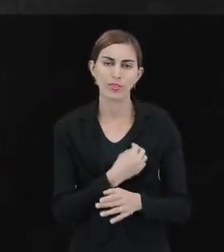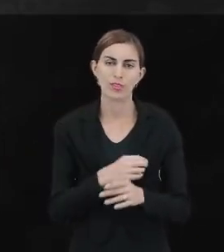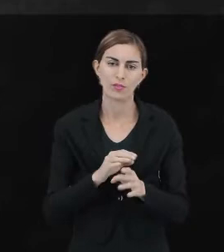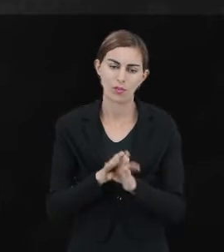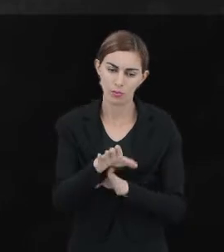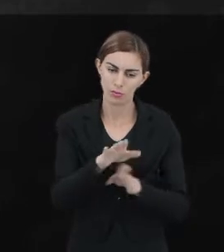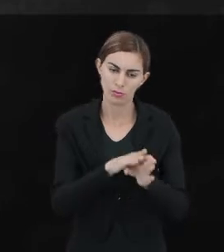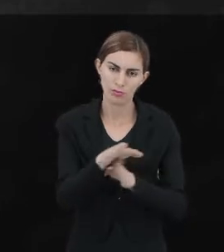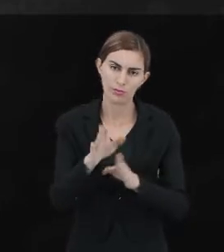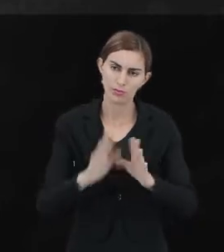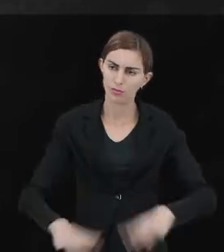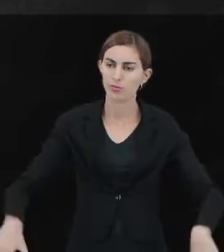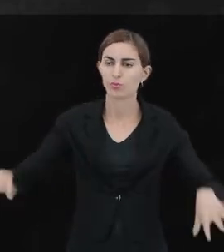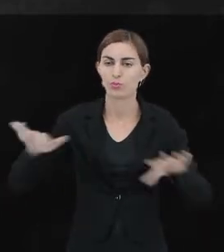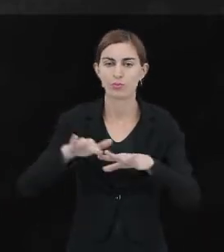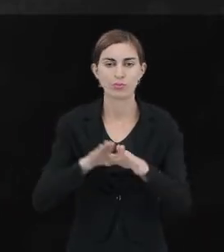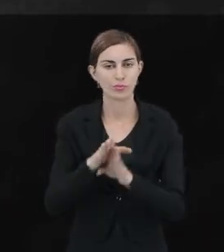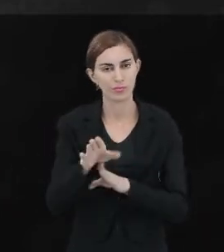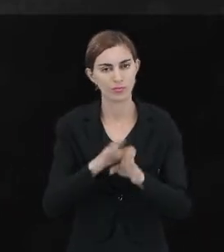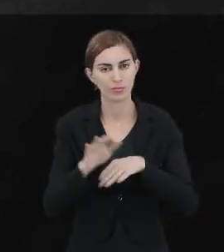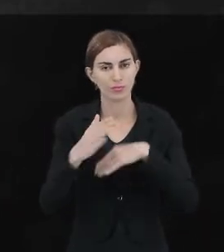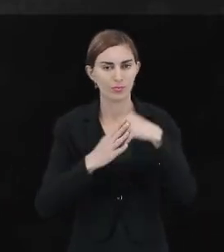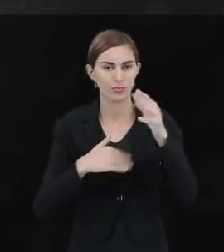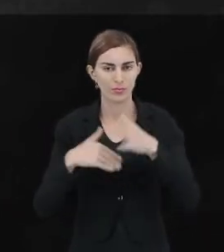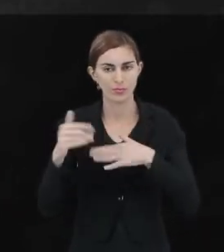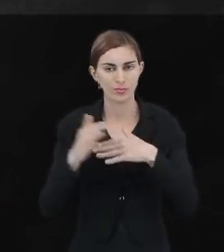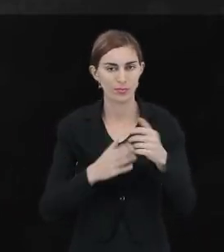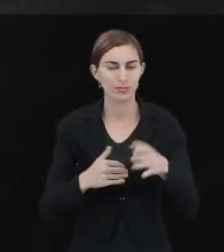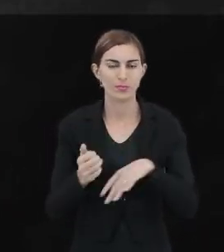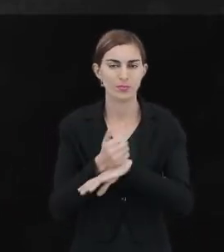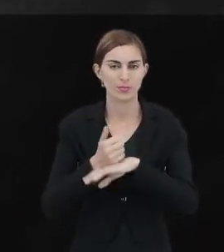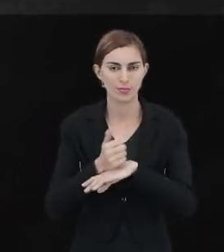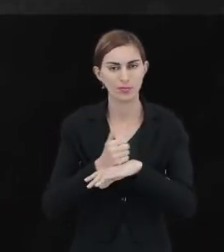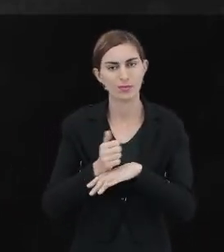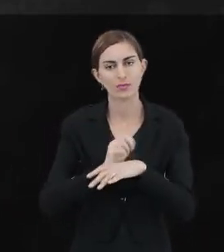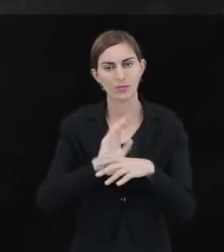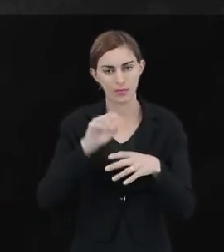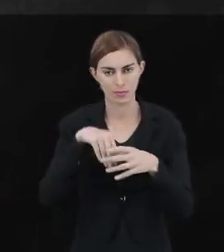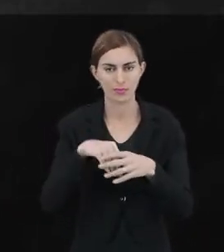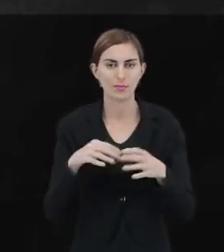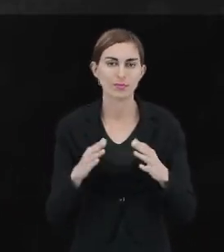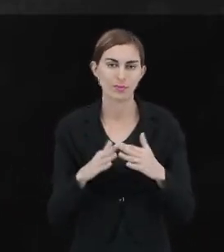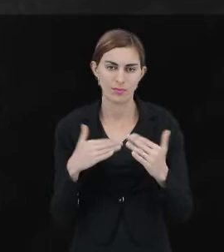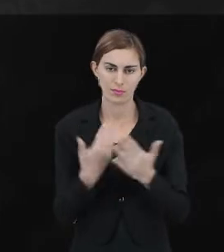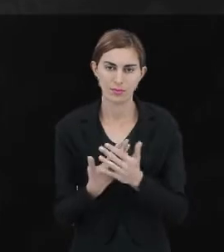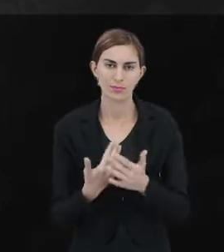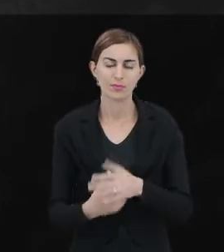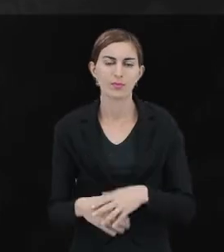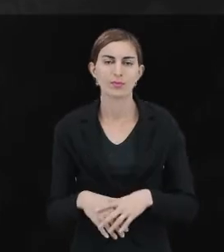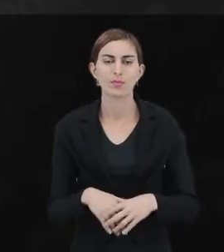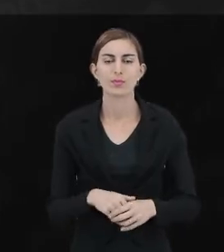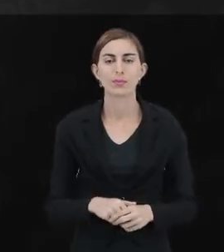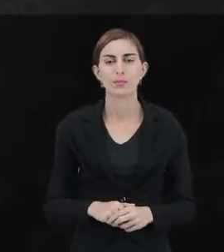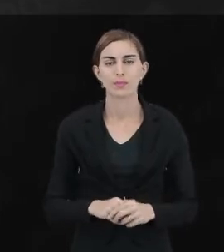oferece orientações a todos a respeito das práticas a serem vividas naquela realidade